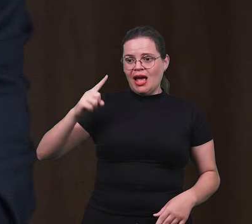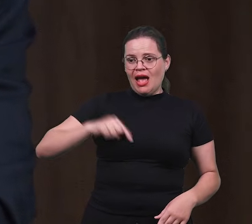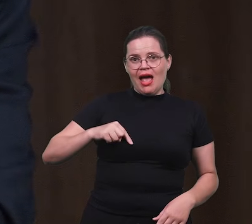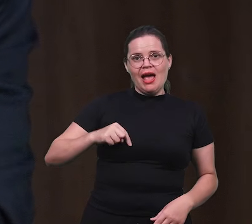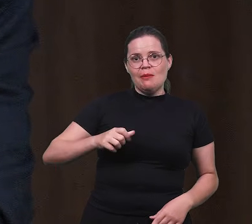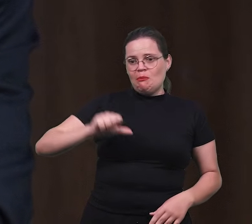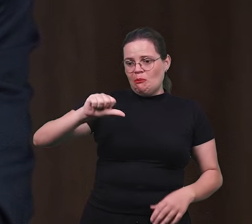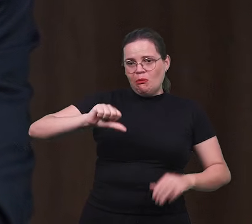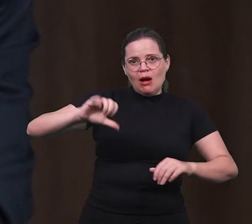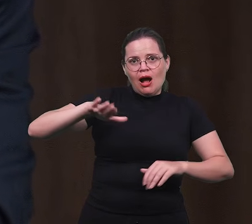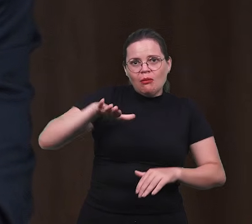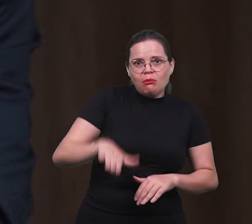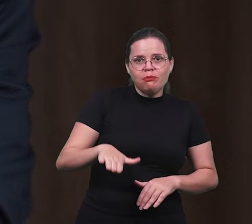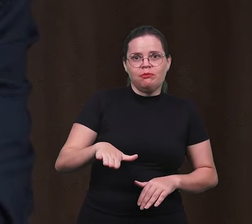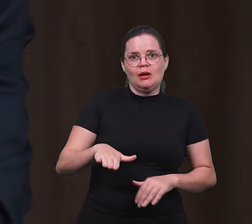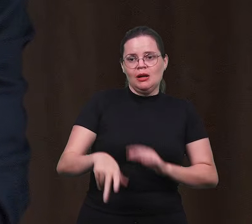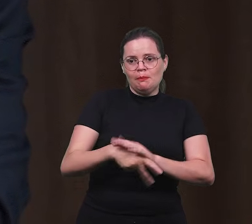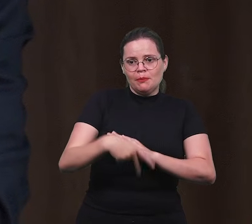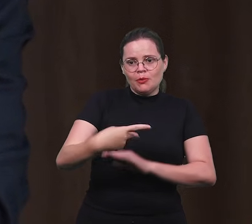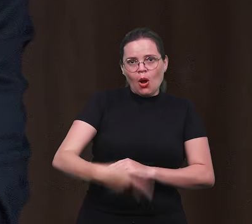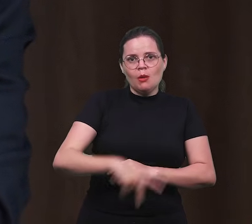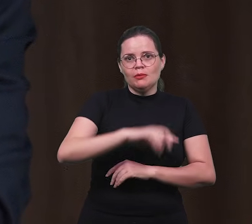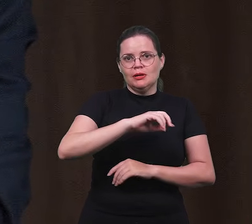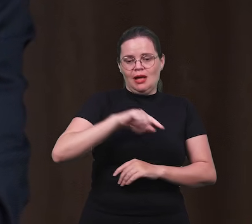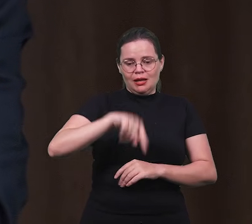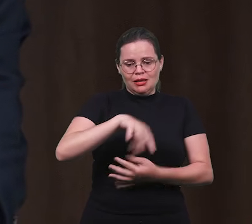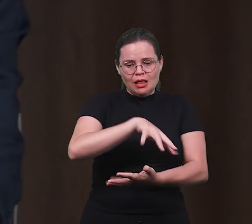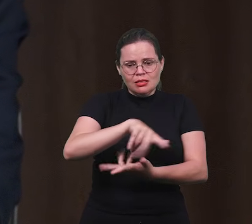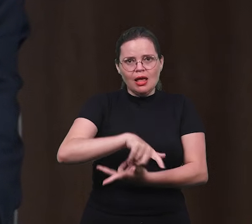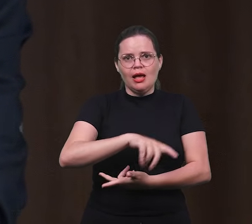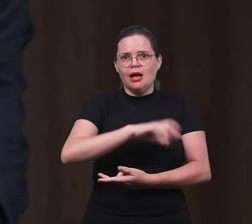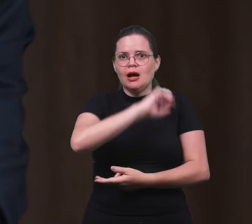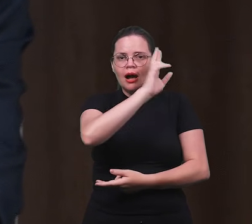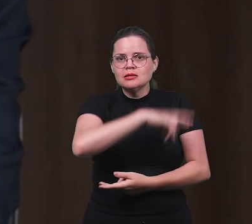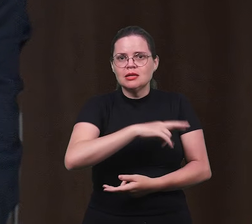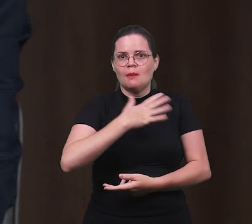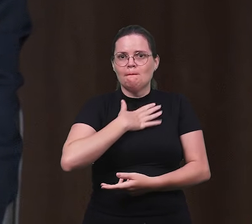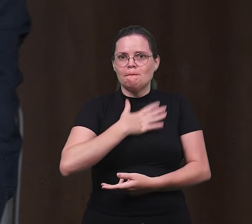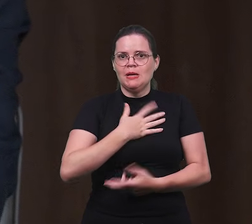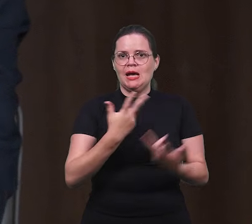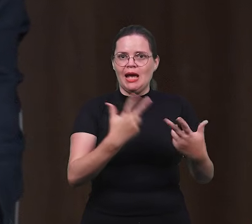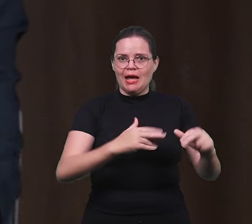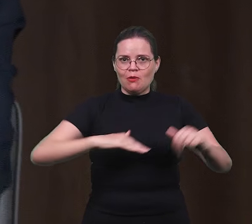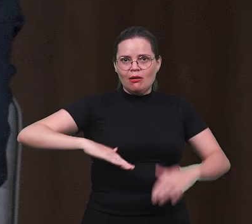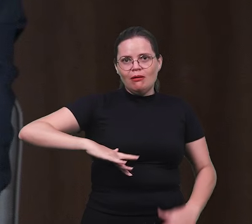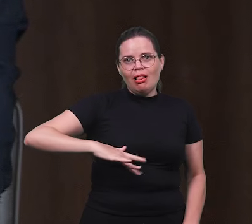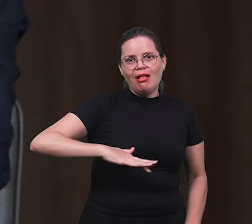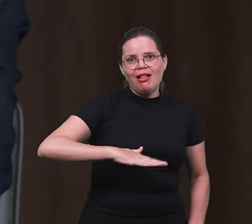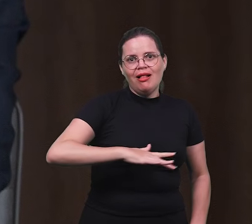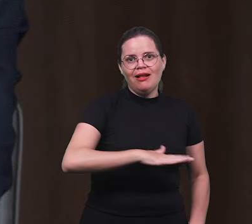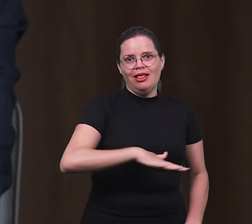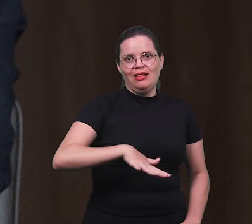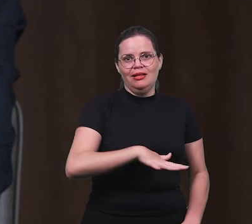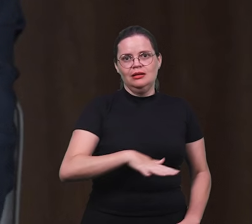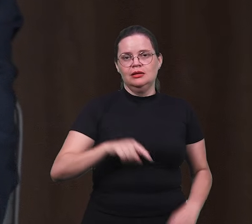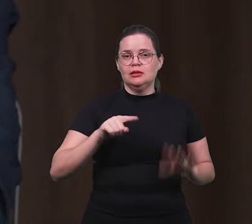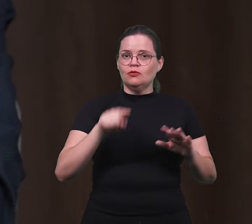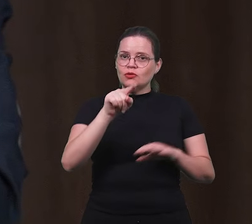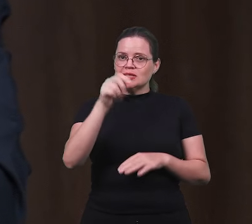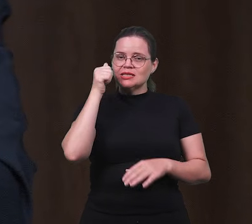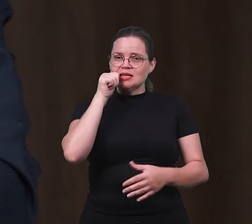Então a nossa tendência é a terra. Então o que o Senhor está mostrando aqui? Não seja uma